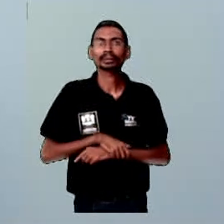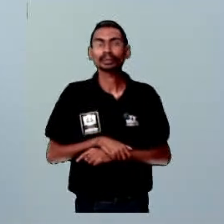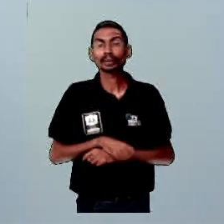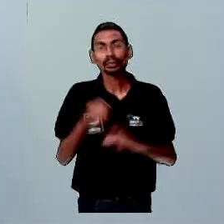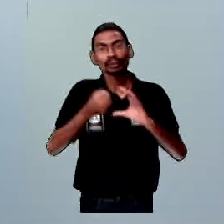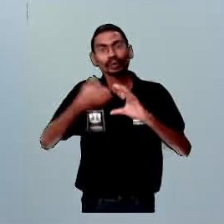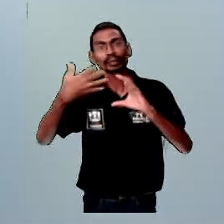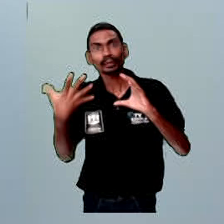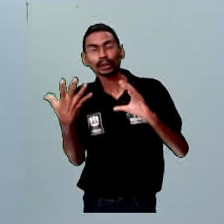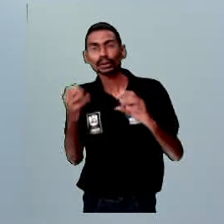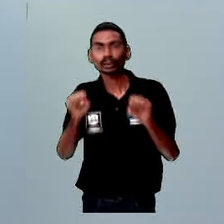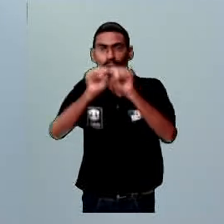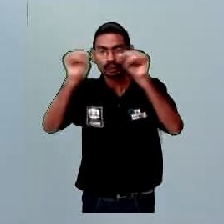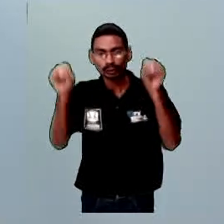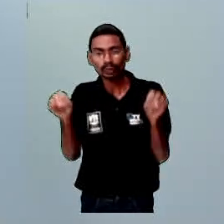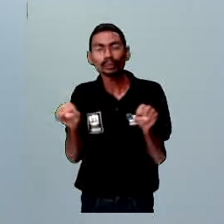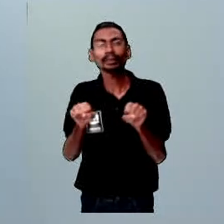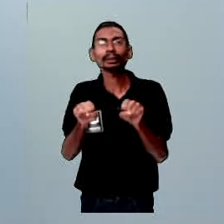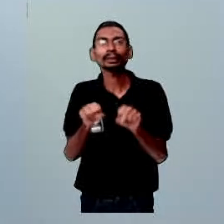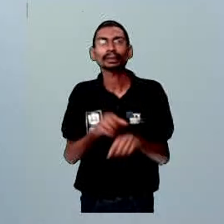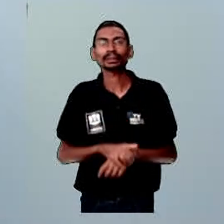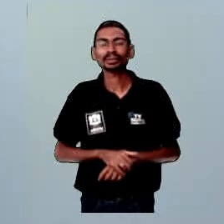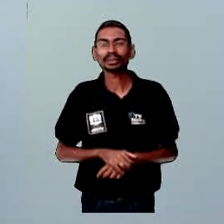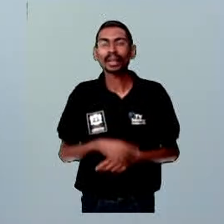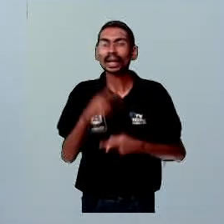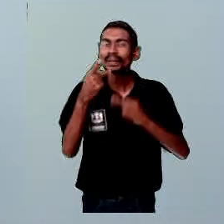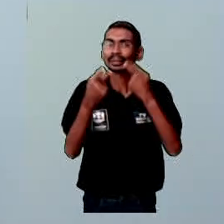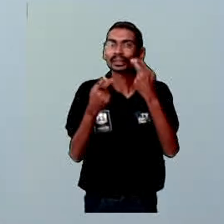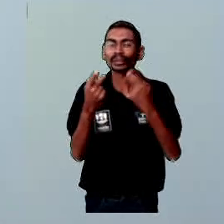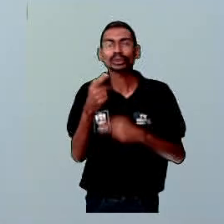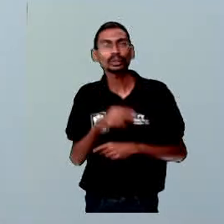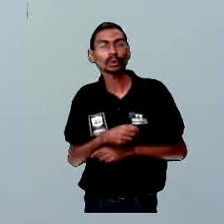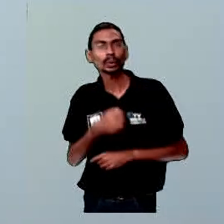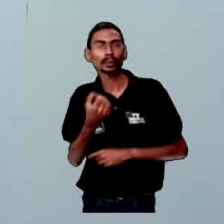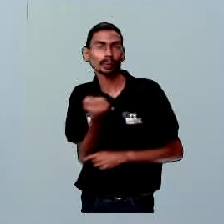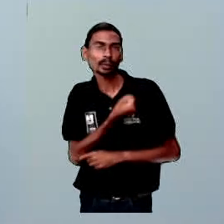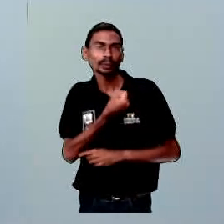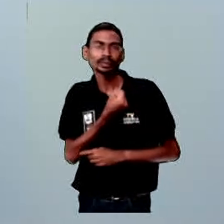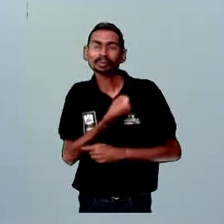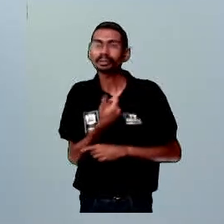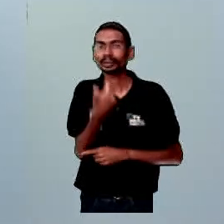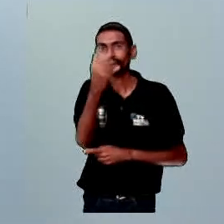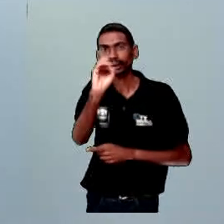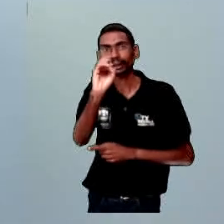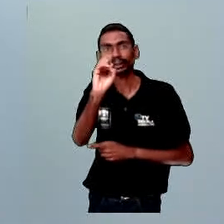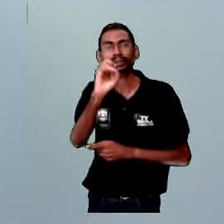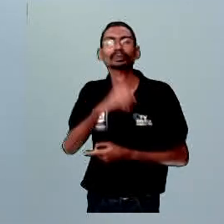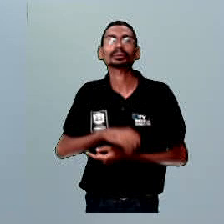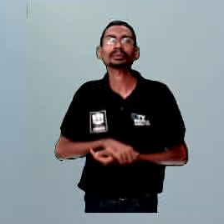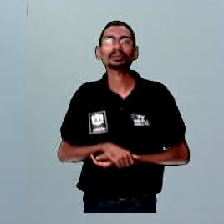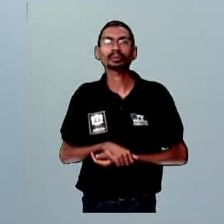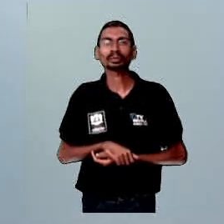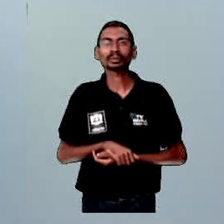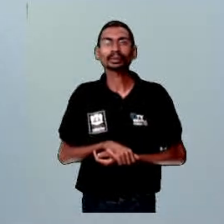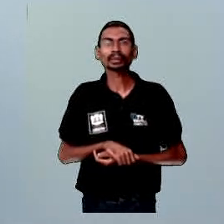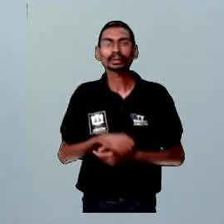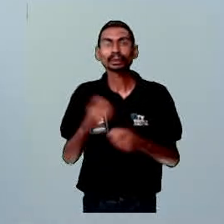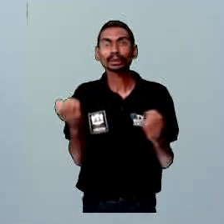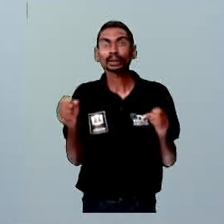desse sistema. Eu falei ali em cima, números decimais, né? Sistema de numeração decimal.